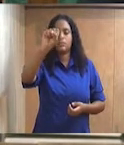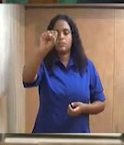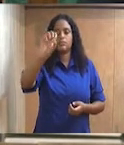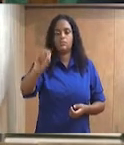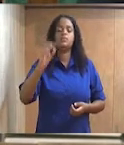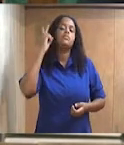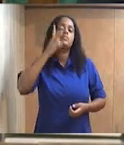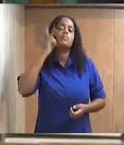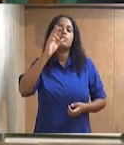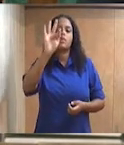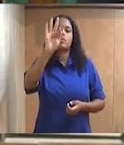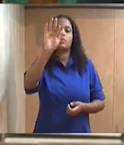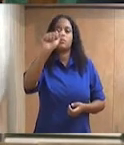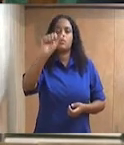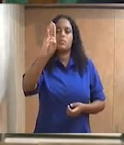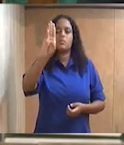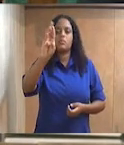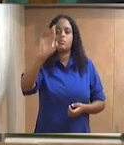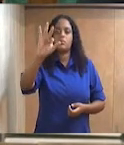Vereador Fabrício Cordeiro,